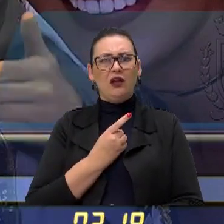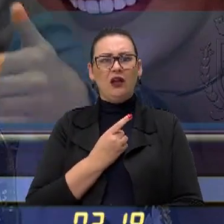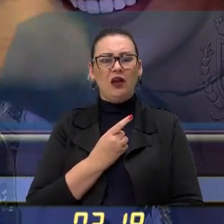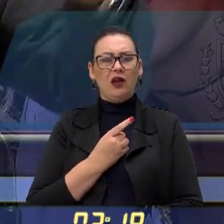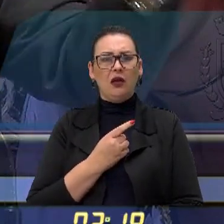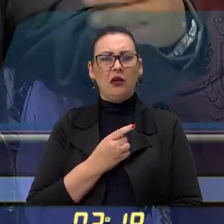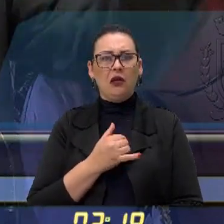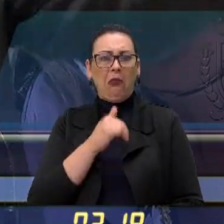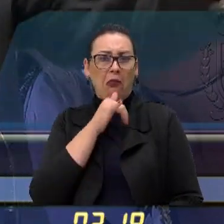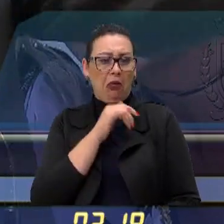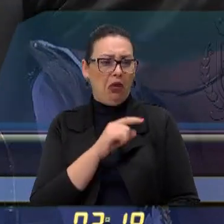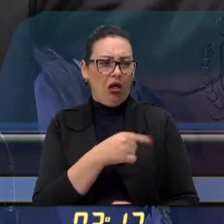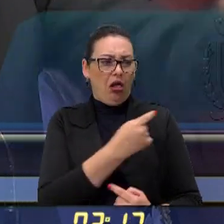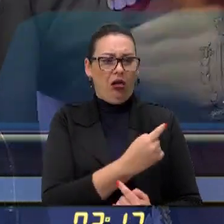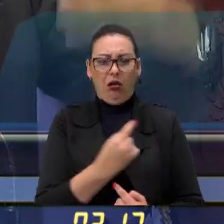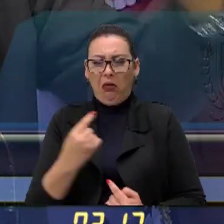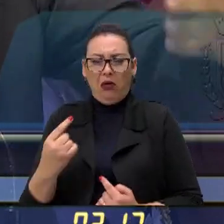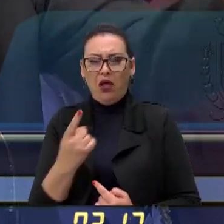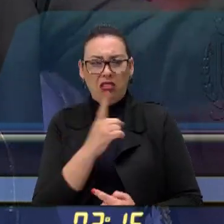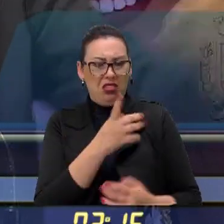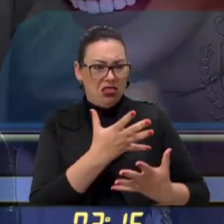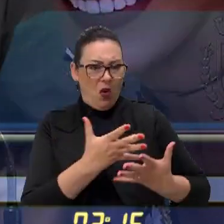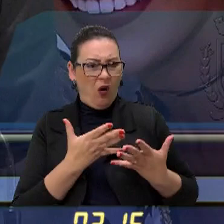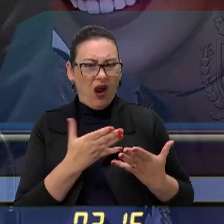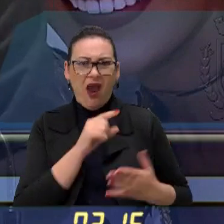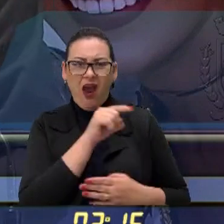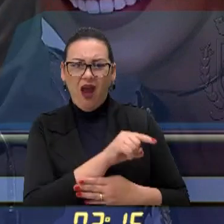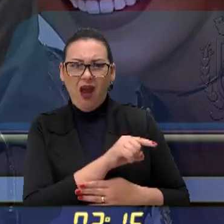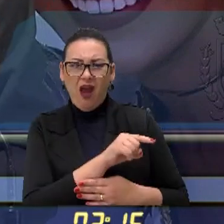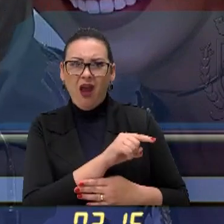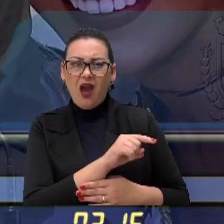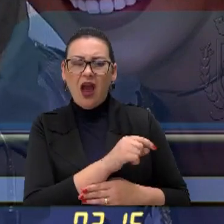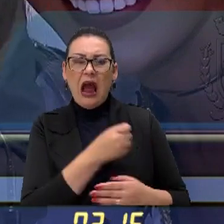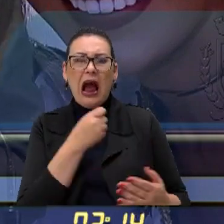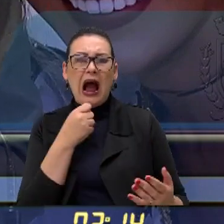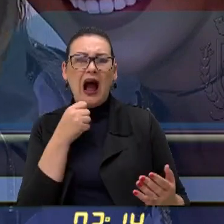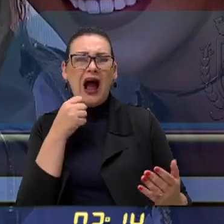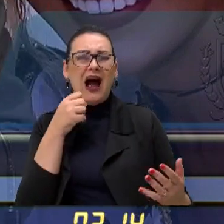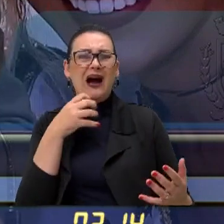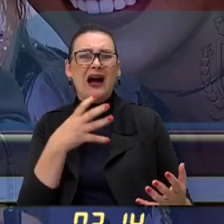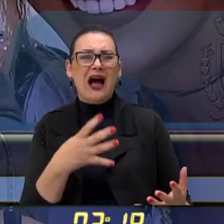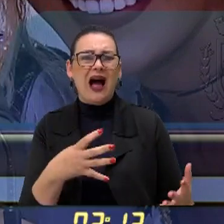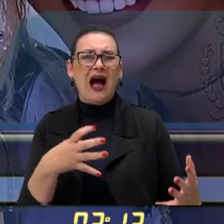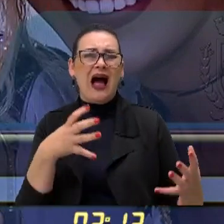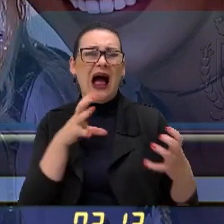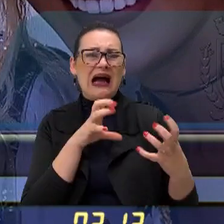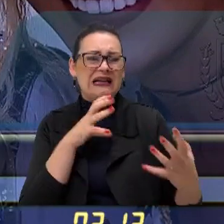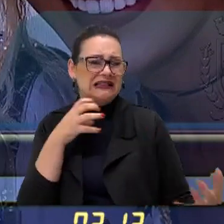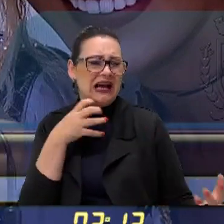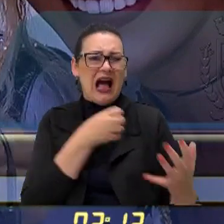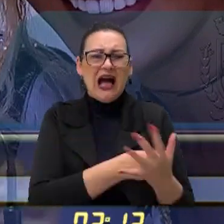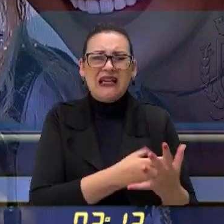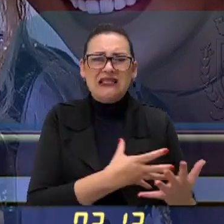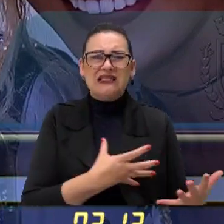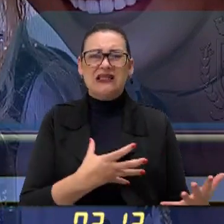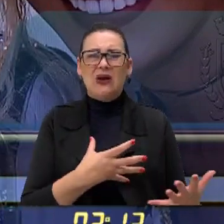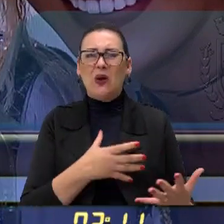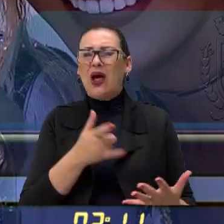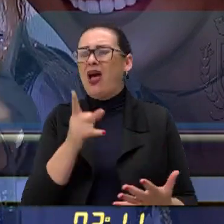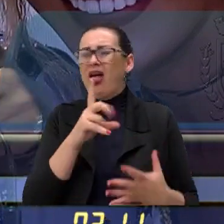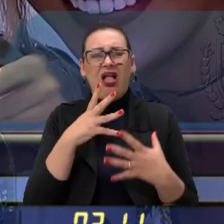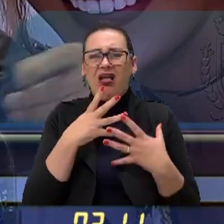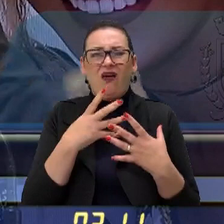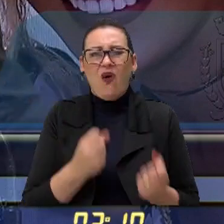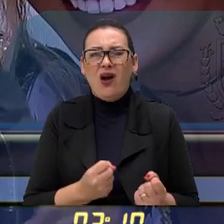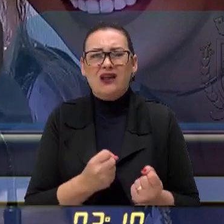quiser e ao não querer ficar com alguém, ser agredida. Isto é degradante, isso aí